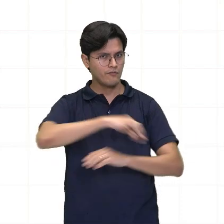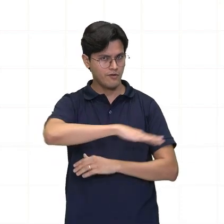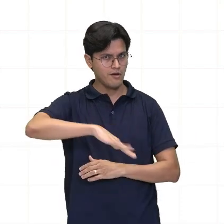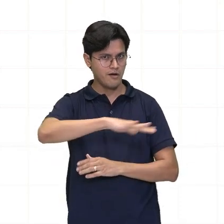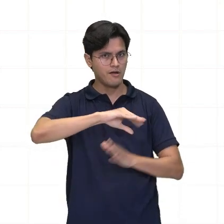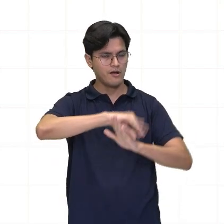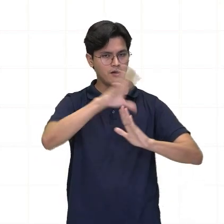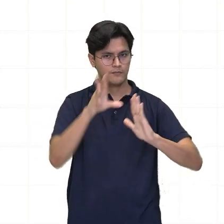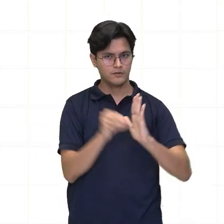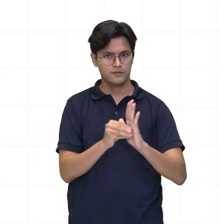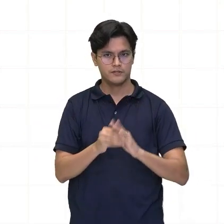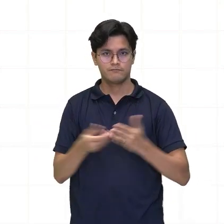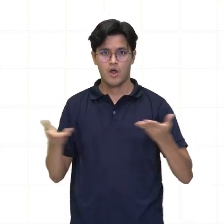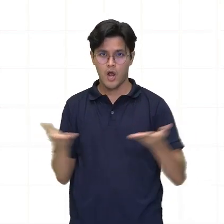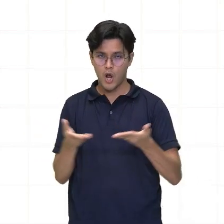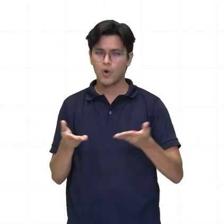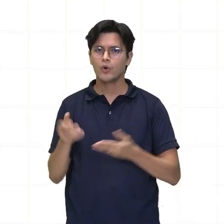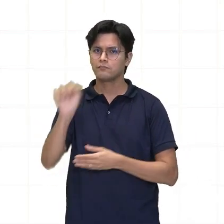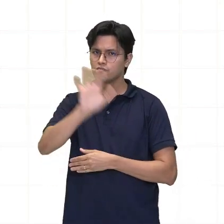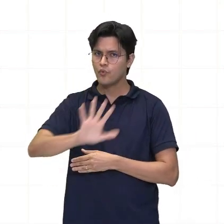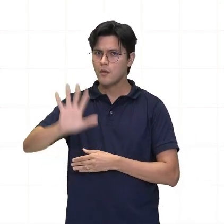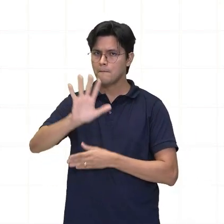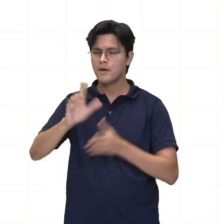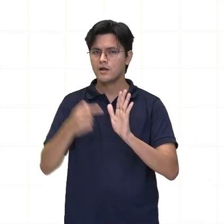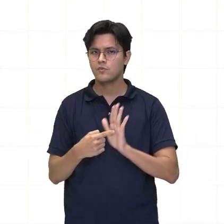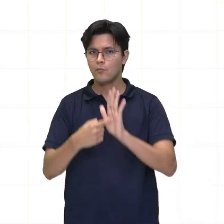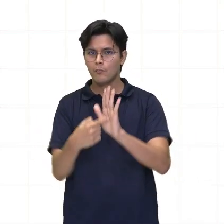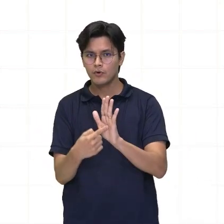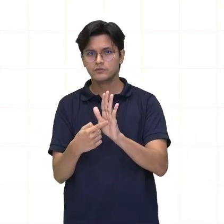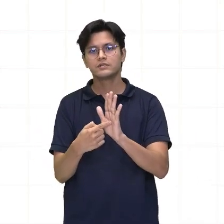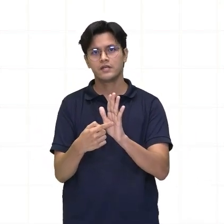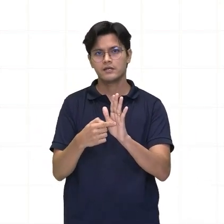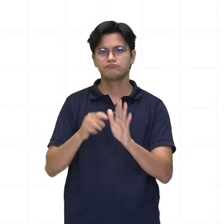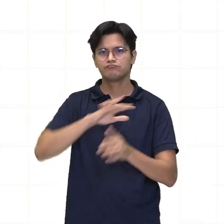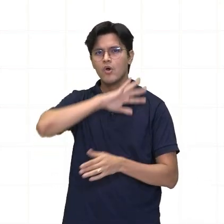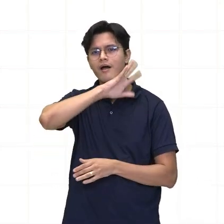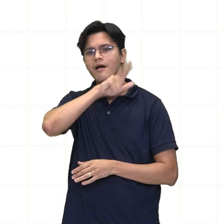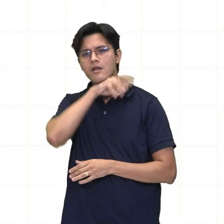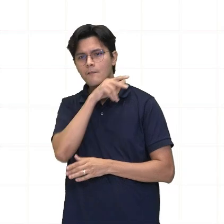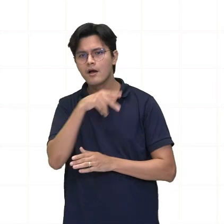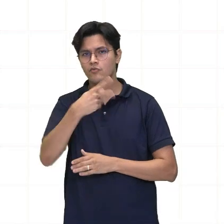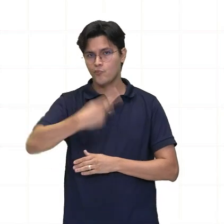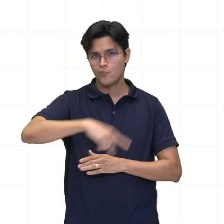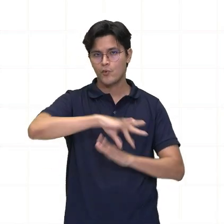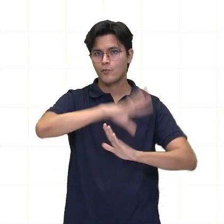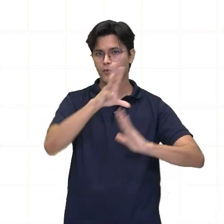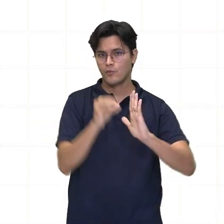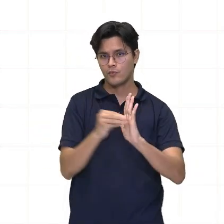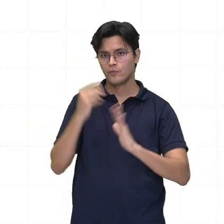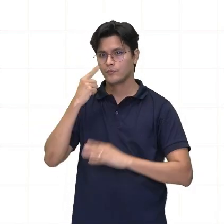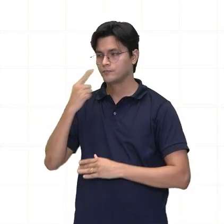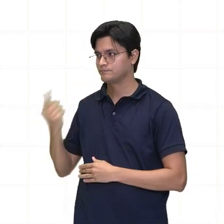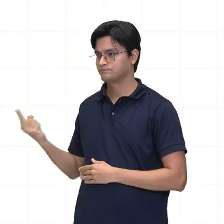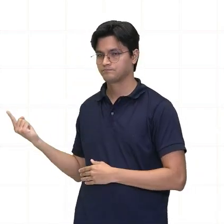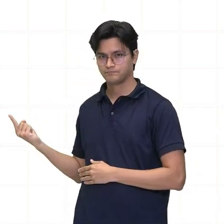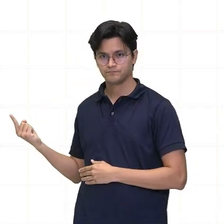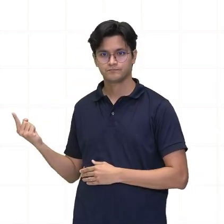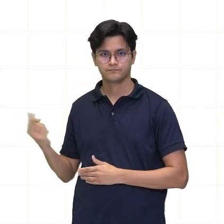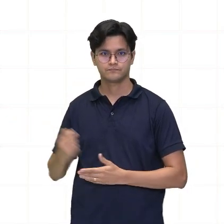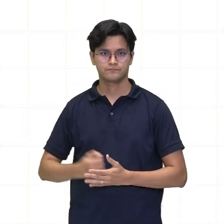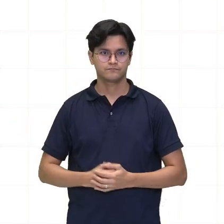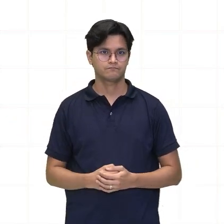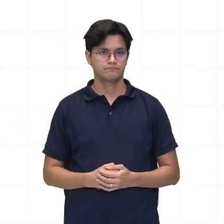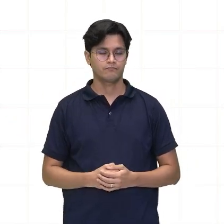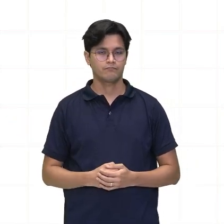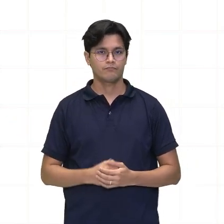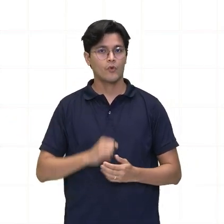algumas espécies que compõem a fauna desse bioma. Temos a floresta amazônica, ela é uma floresta tropical, né?